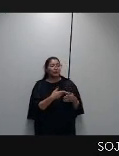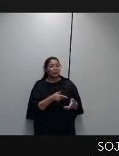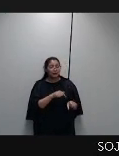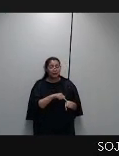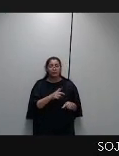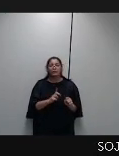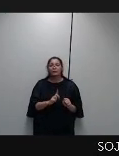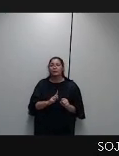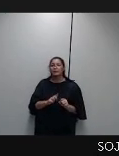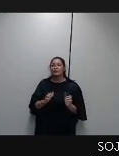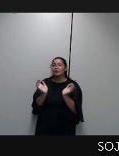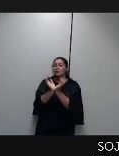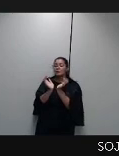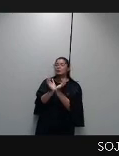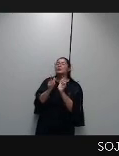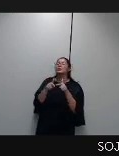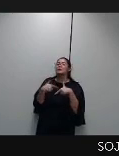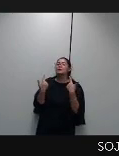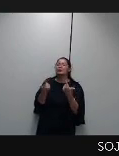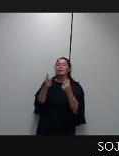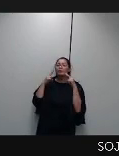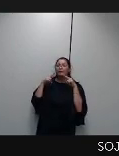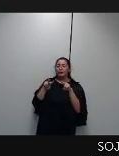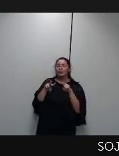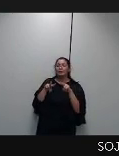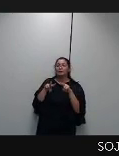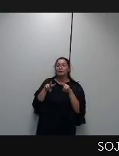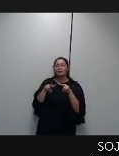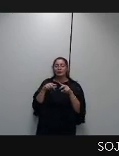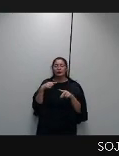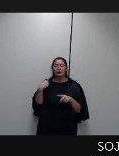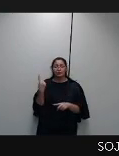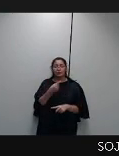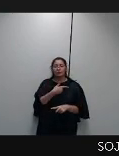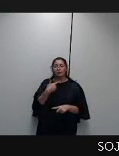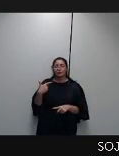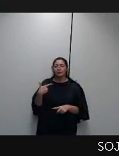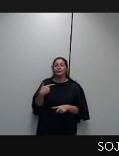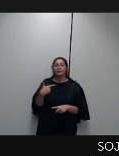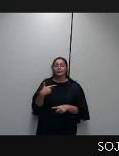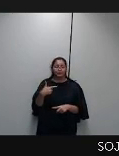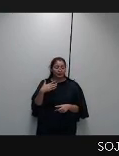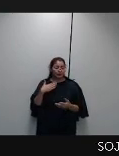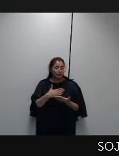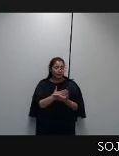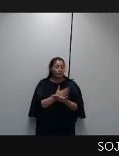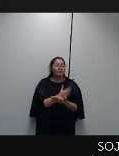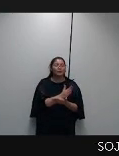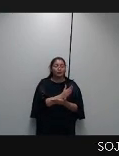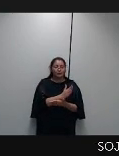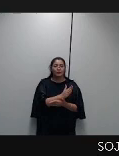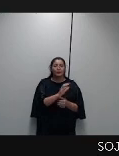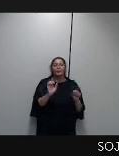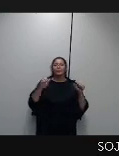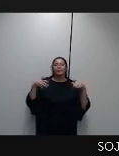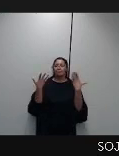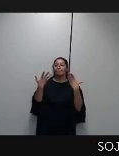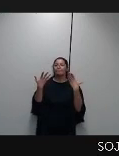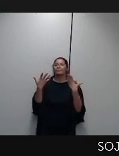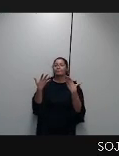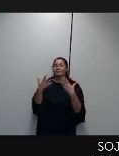portanto nesse sentido pedindo vênia a rambus eu acompanho a divergência inaugurada pelo Ministro Benedito Gonçalves eu